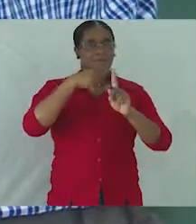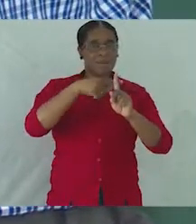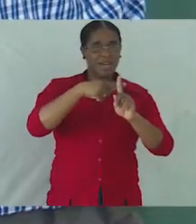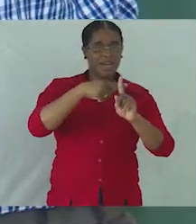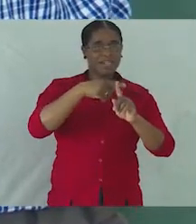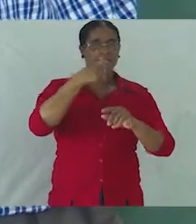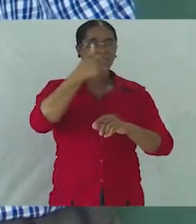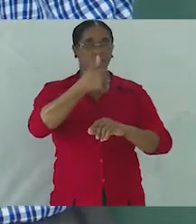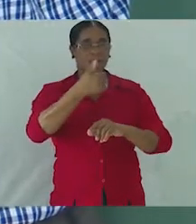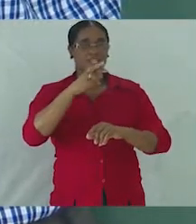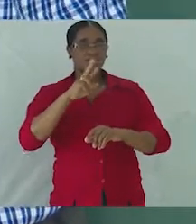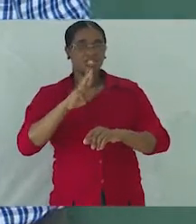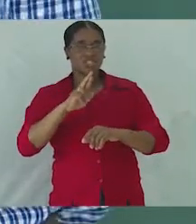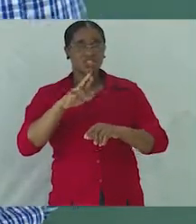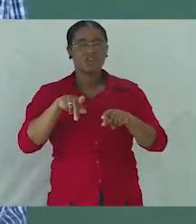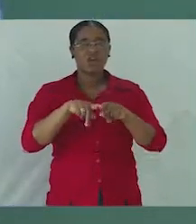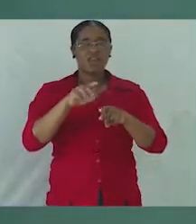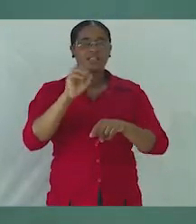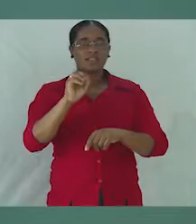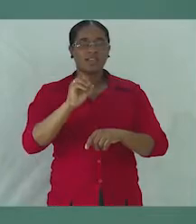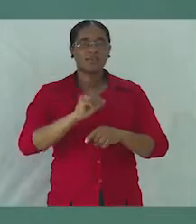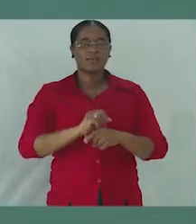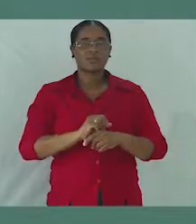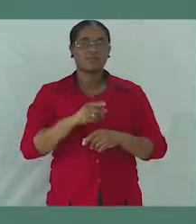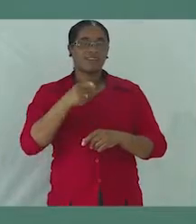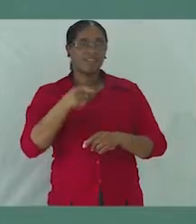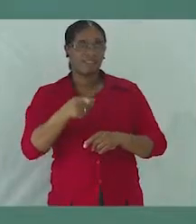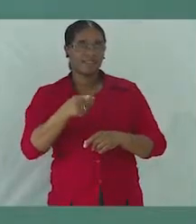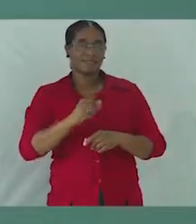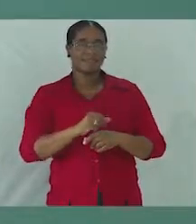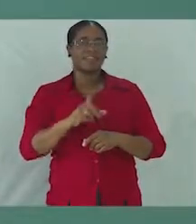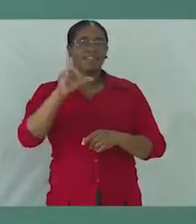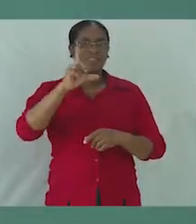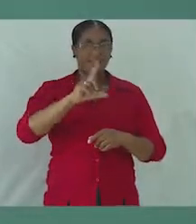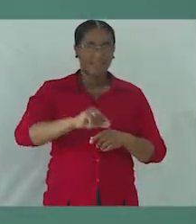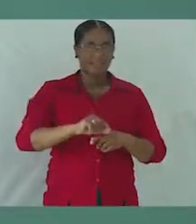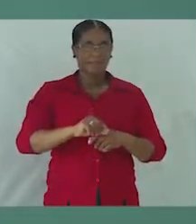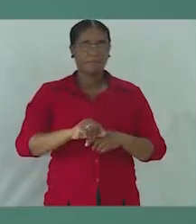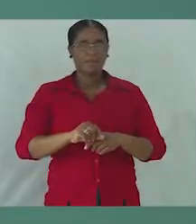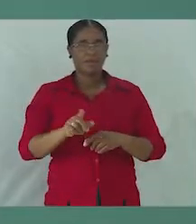mais bx igual a 0. Aqui